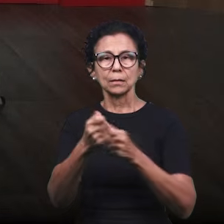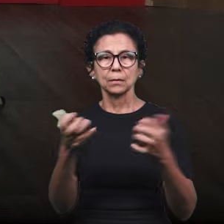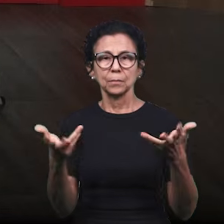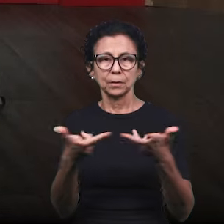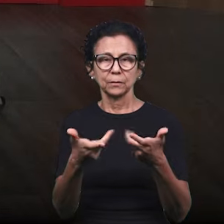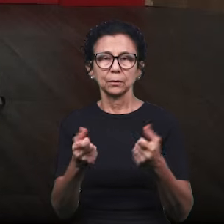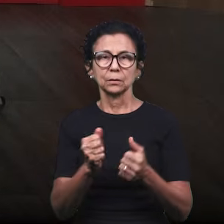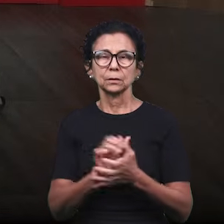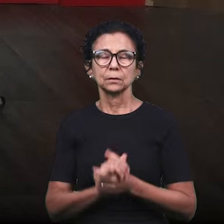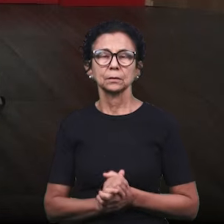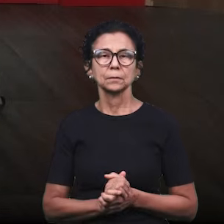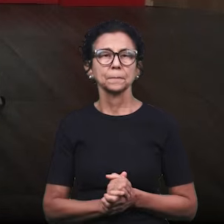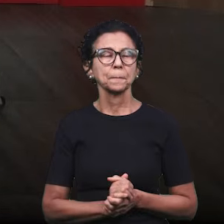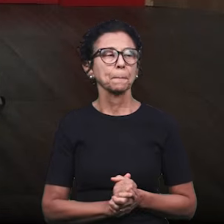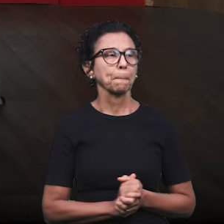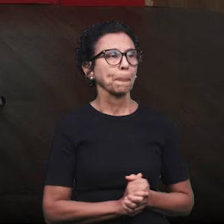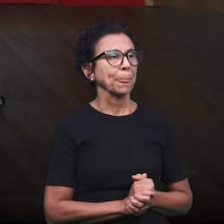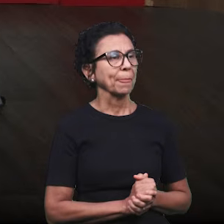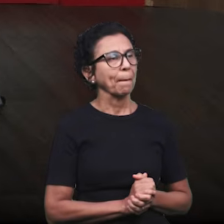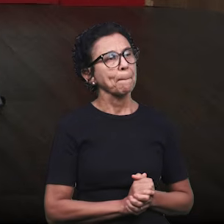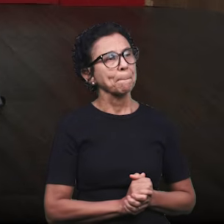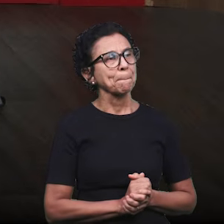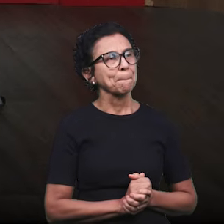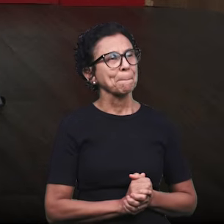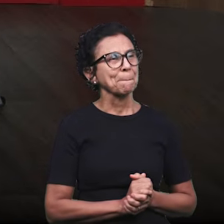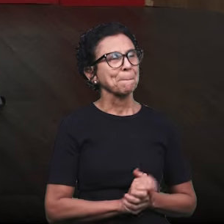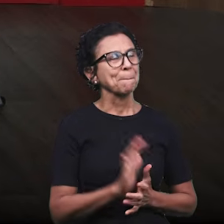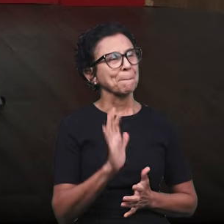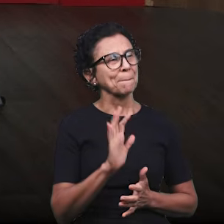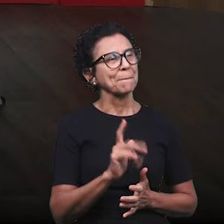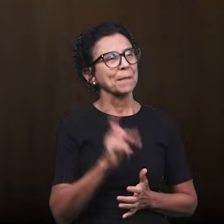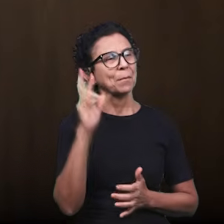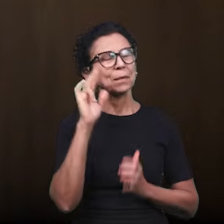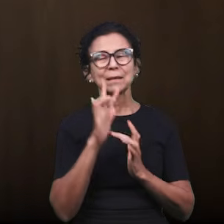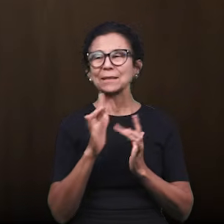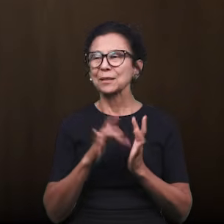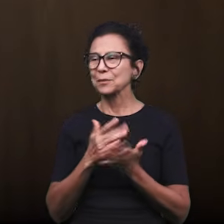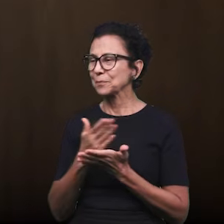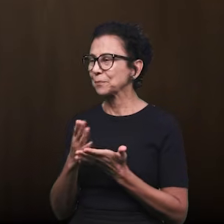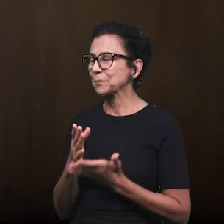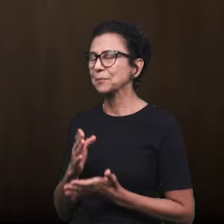todos. Pastor Eduardo, a paz do Senhor. A paz do Senhor, a paz do Senhor a todos.